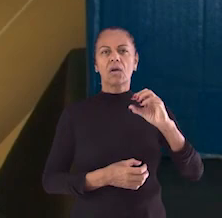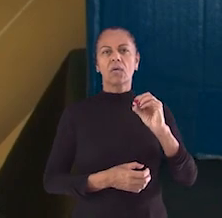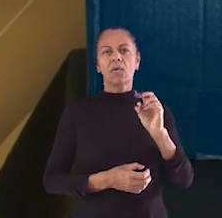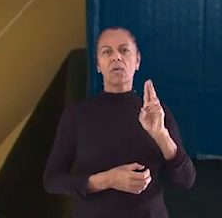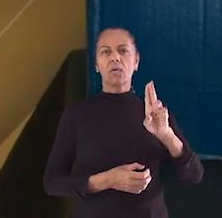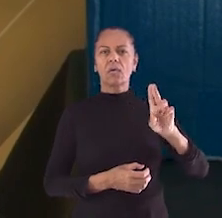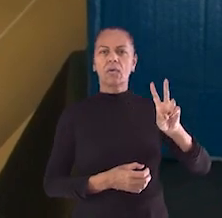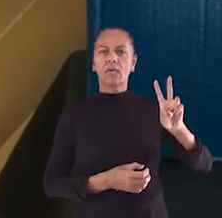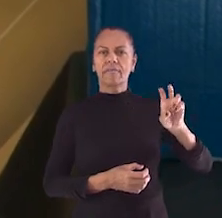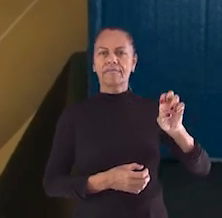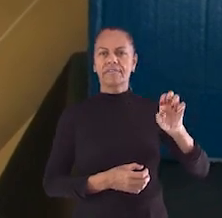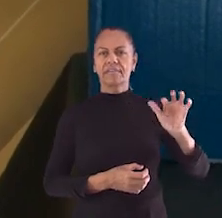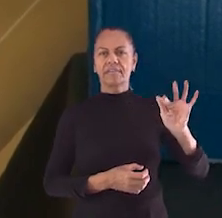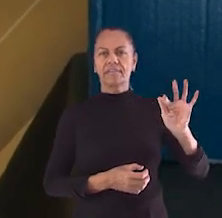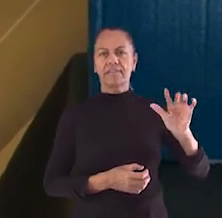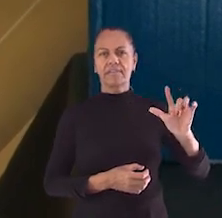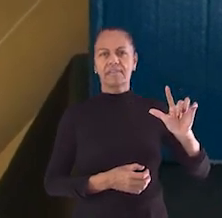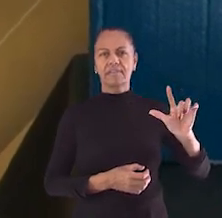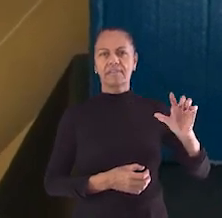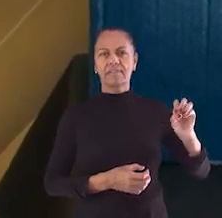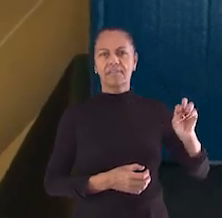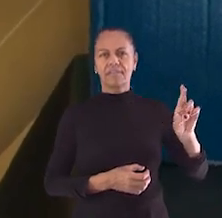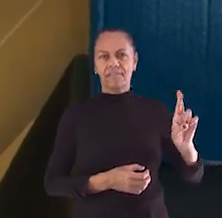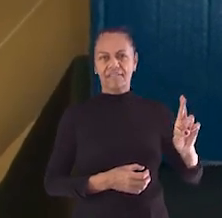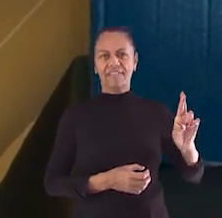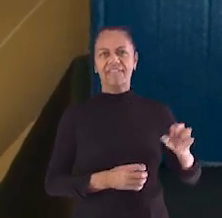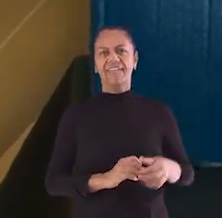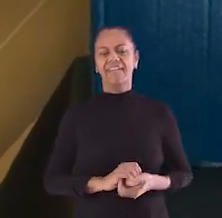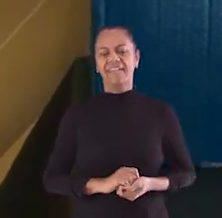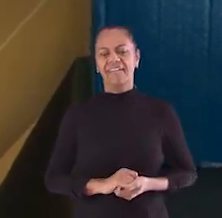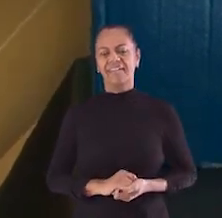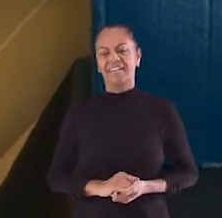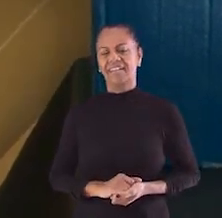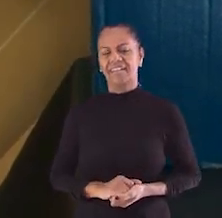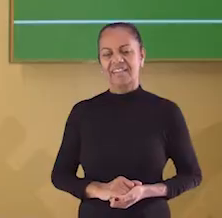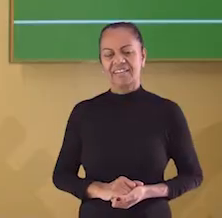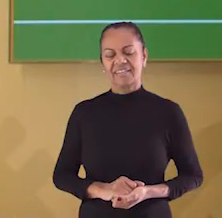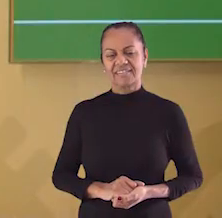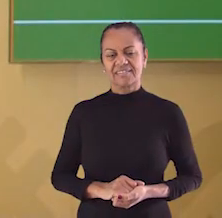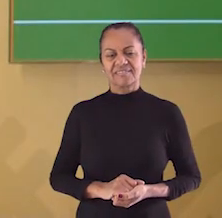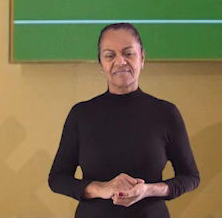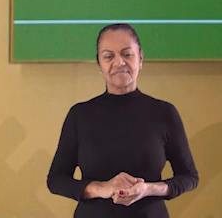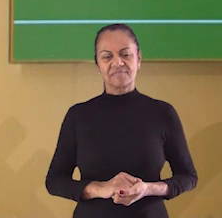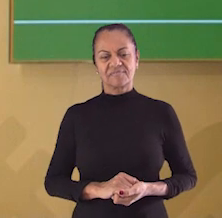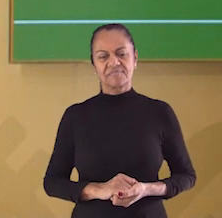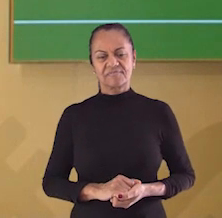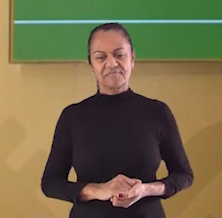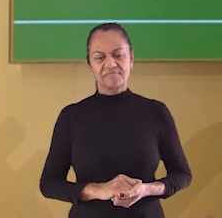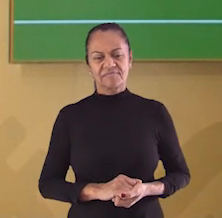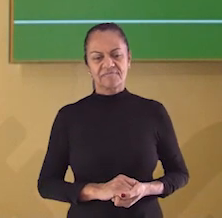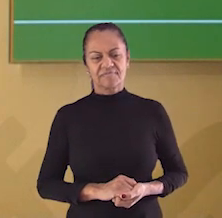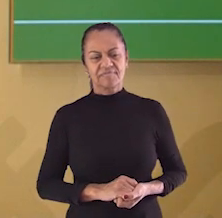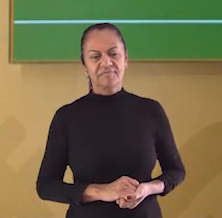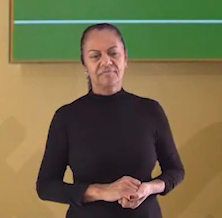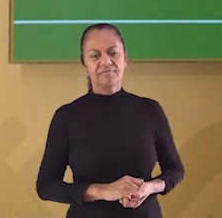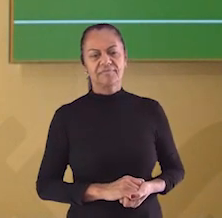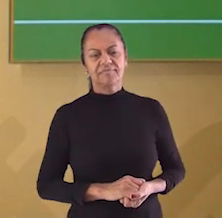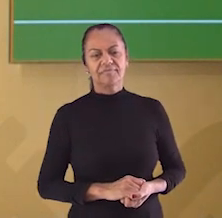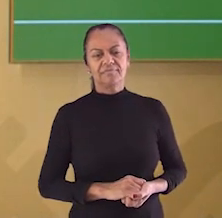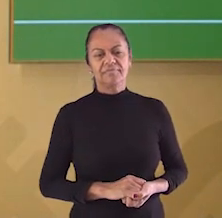ó. Bacana, muito bom, muito bom, muito bom. Será que a gente tem mais vegetais aqui? Bem, quer me ajudar a procurar? Quero. Então vamos